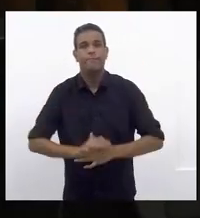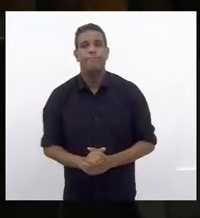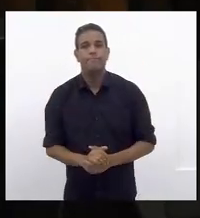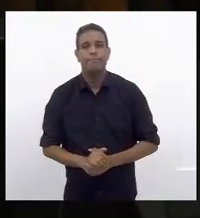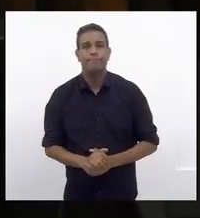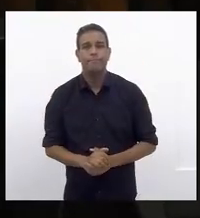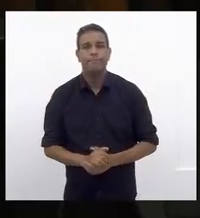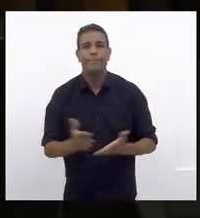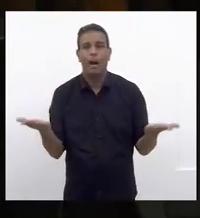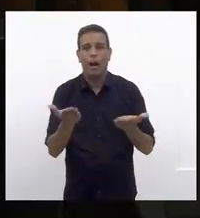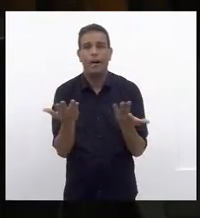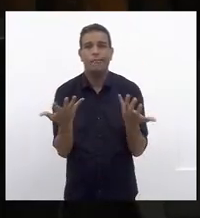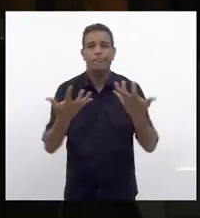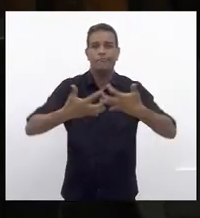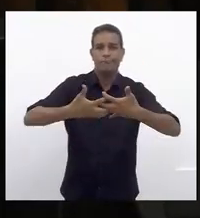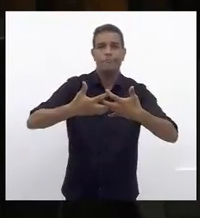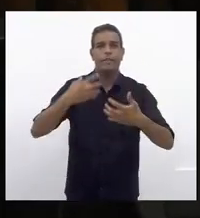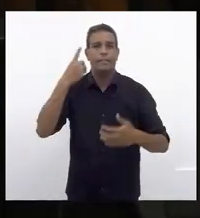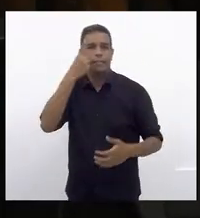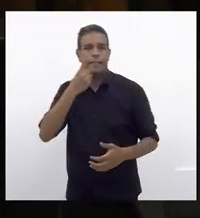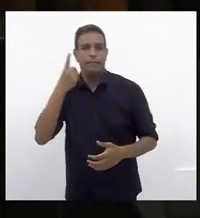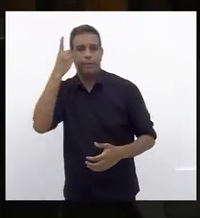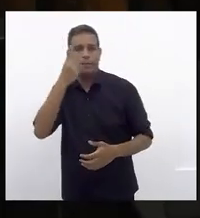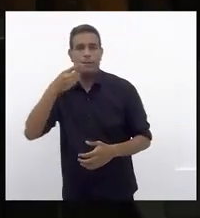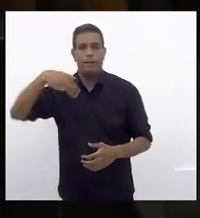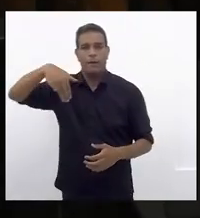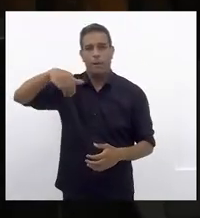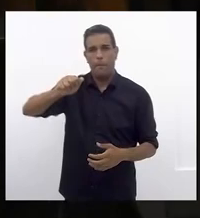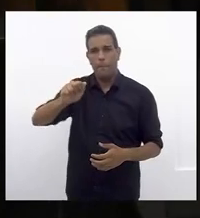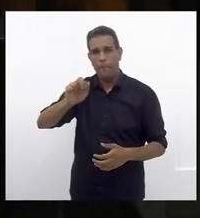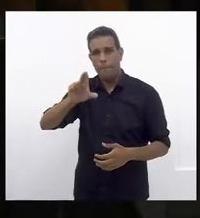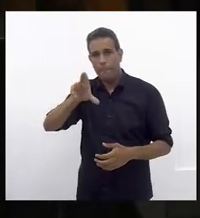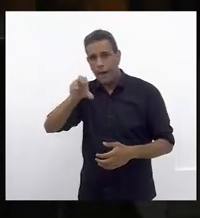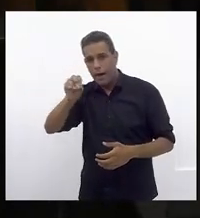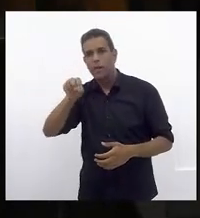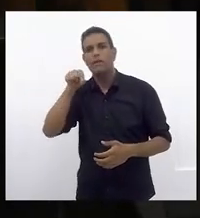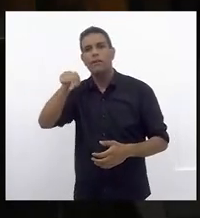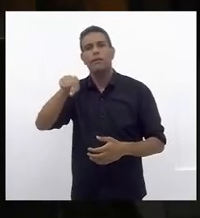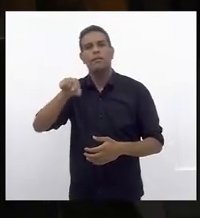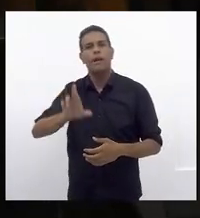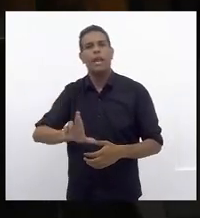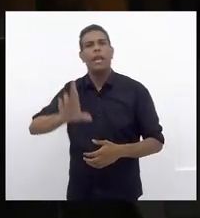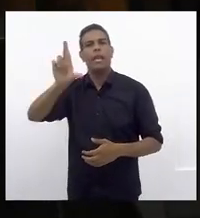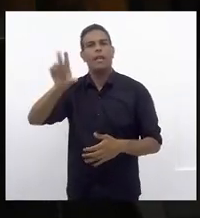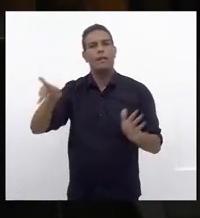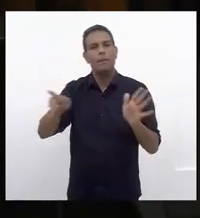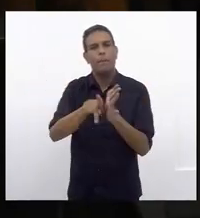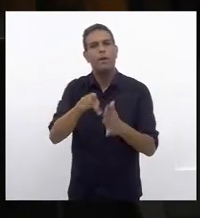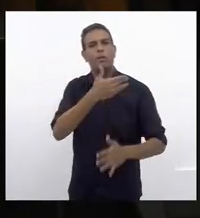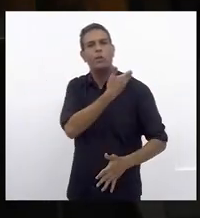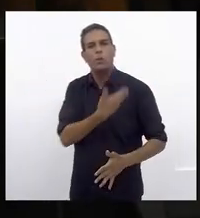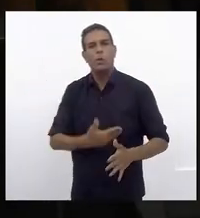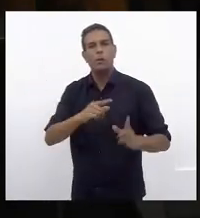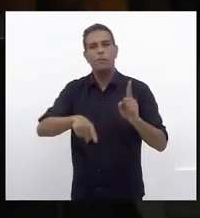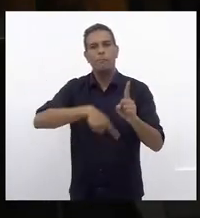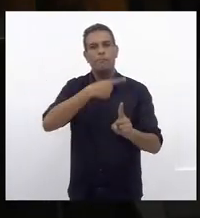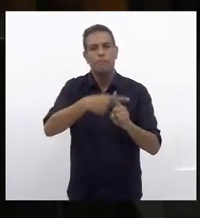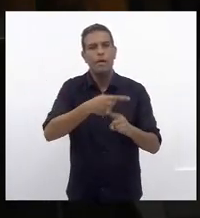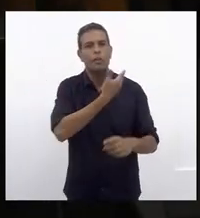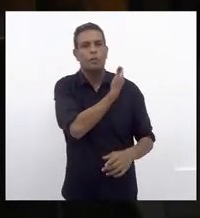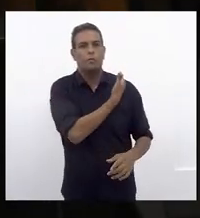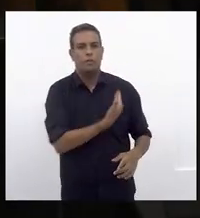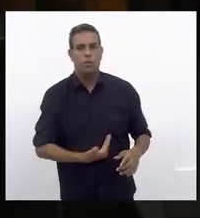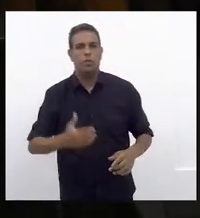na intermediação do deputado Márcio Pacheco, como líder do governo, junto ao governador Cláudio